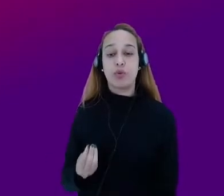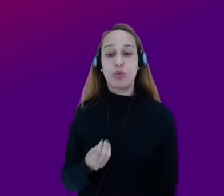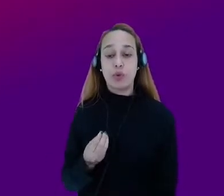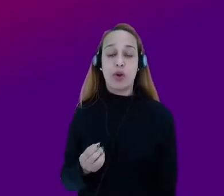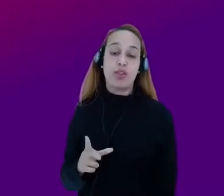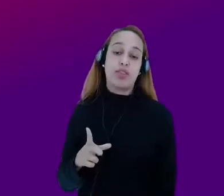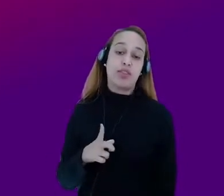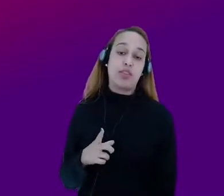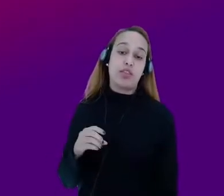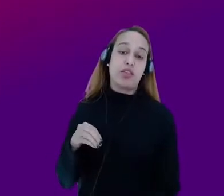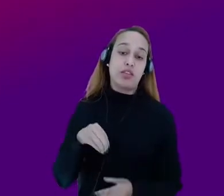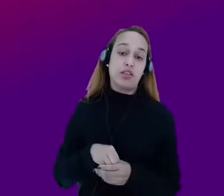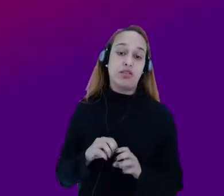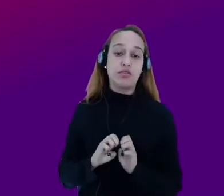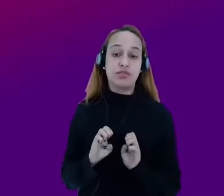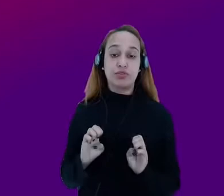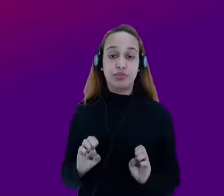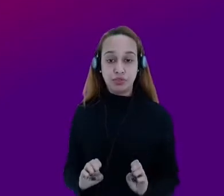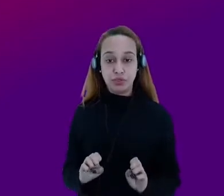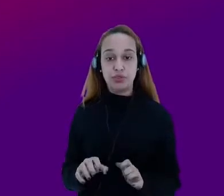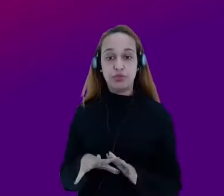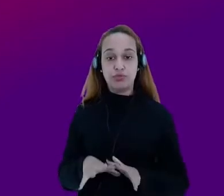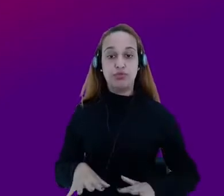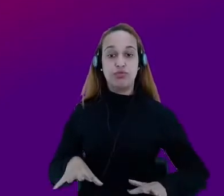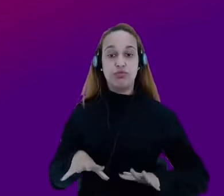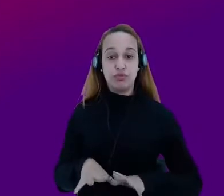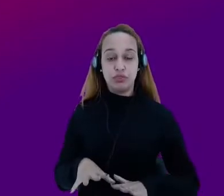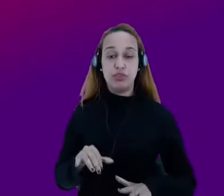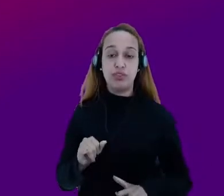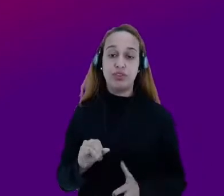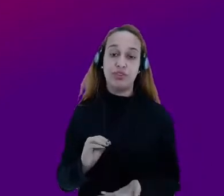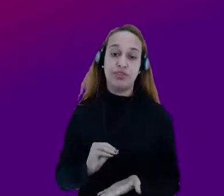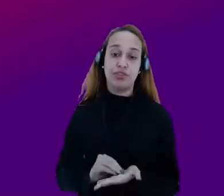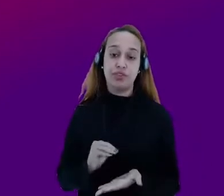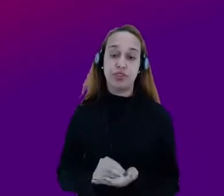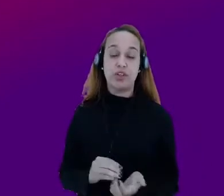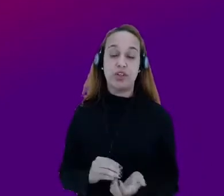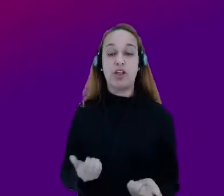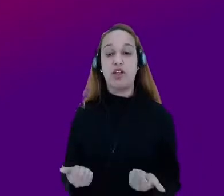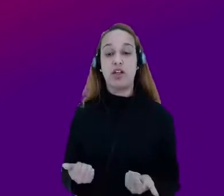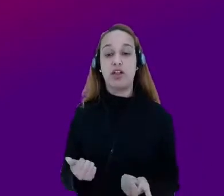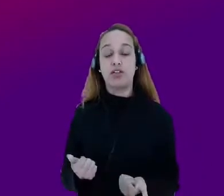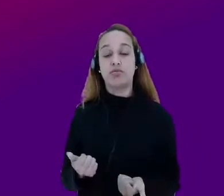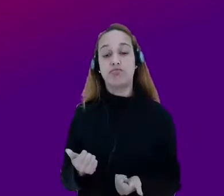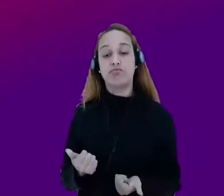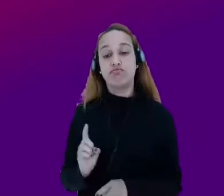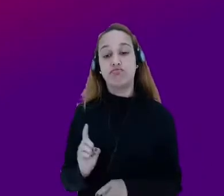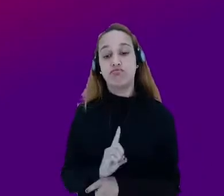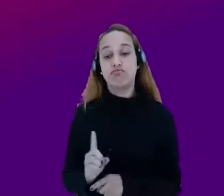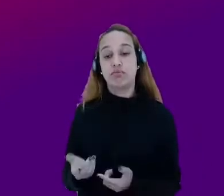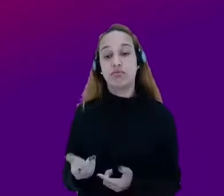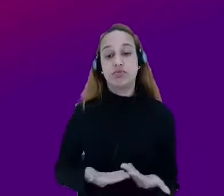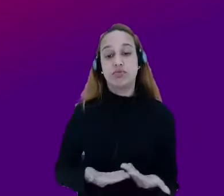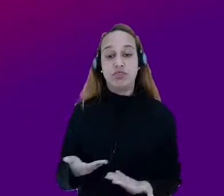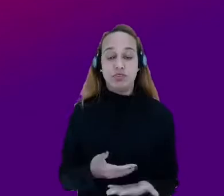infraestrutura totalmente física sem uma interação digital. E o mesmo acontece ao contrário. Não dá para ter uma